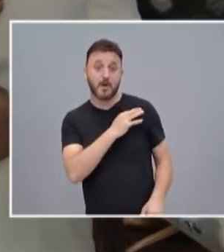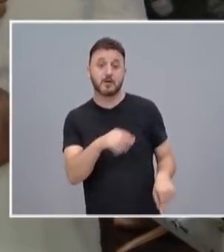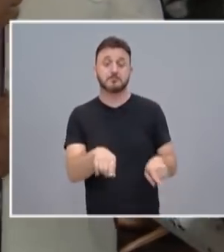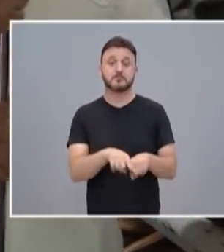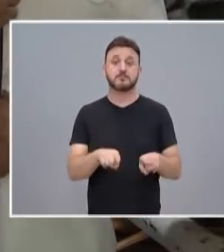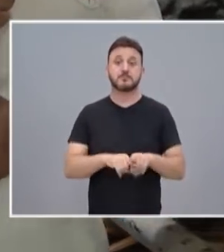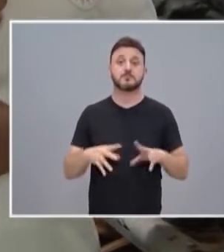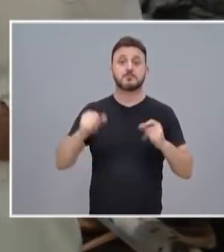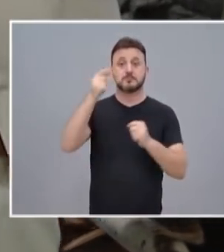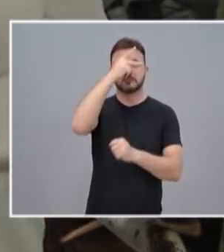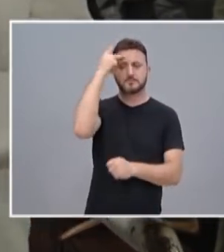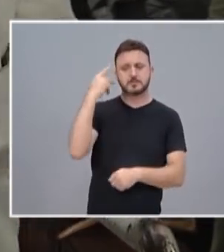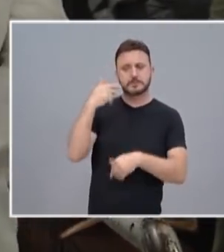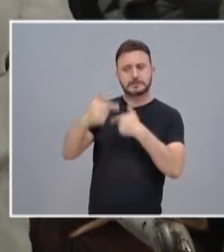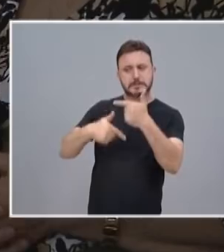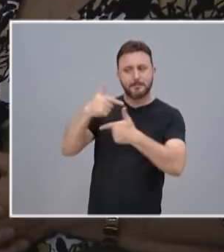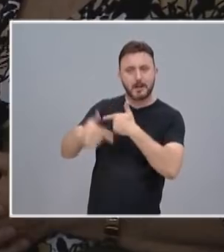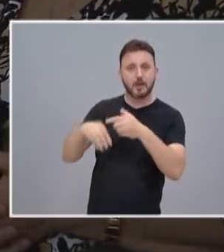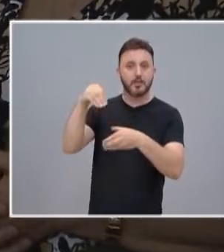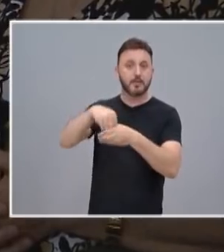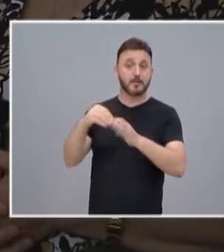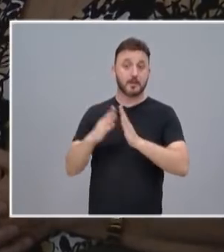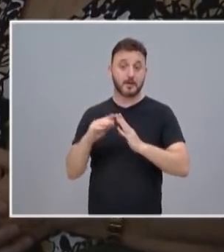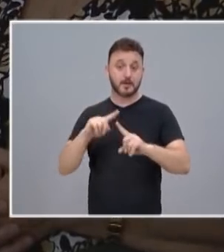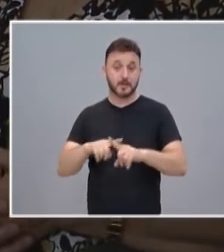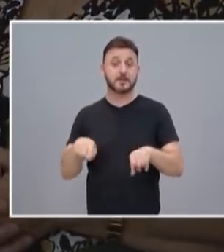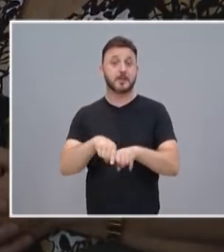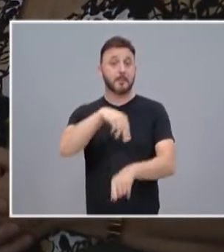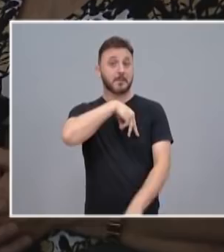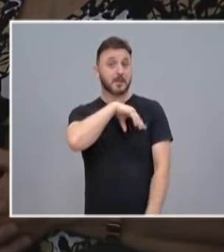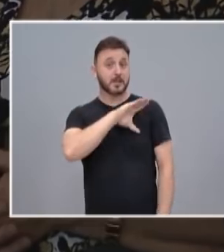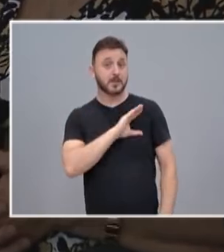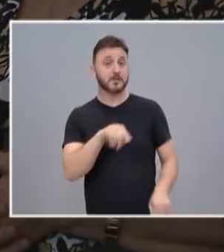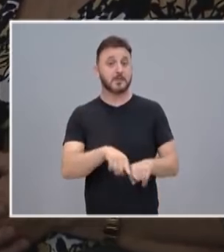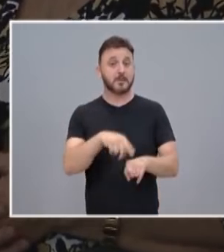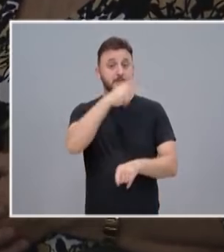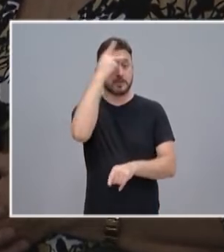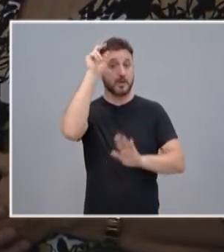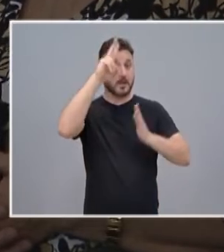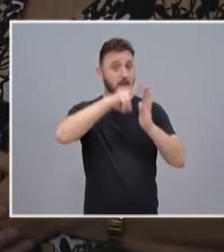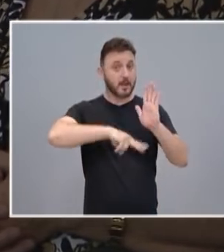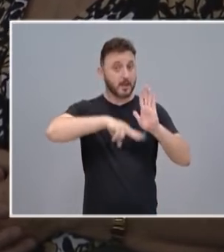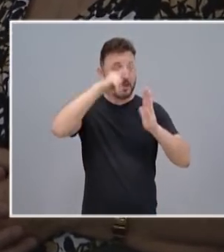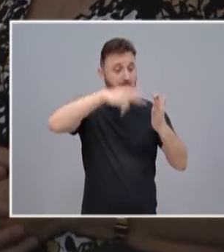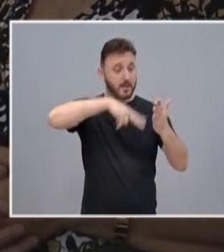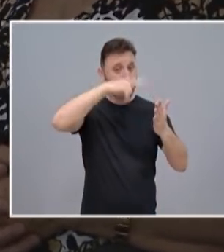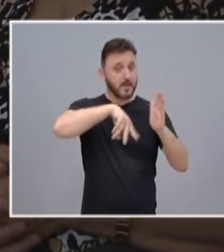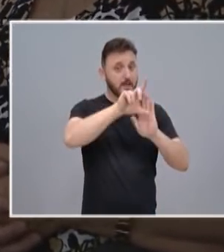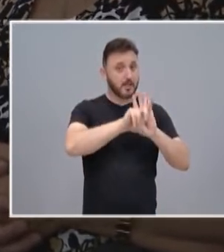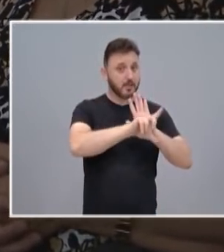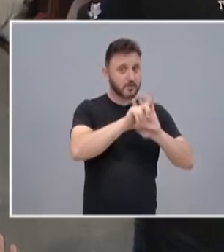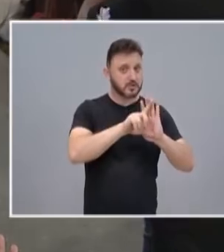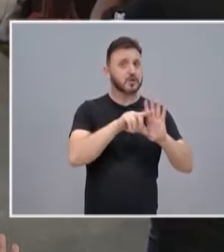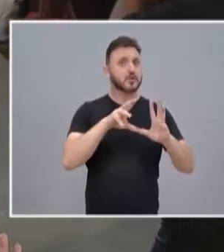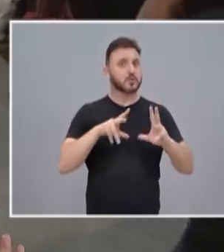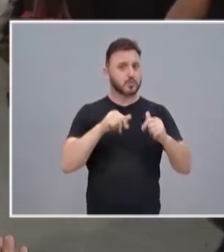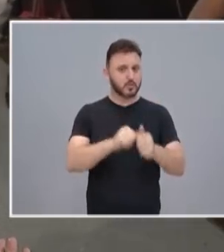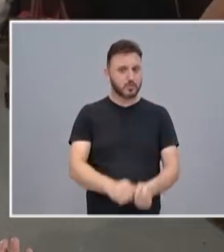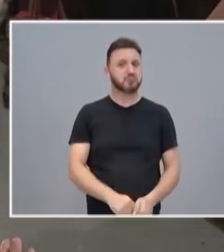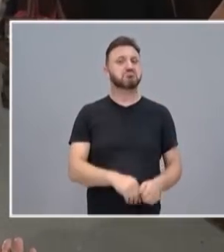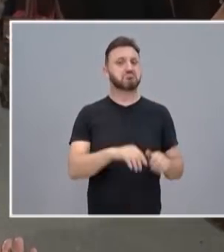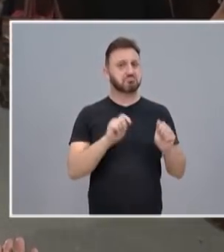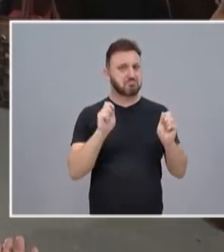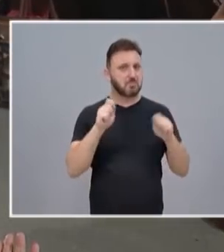palavra de Deus que vem, que chega entre nós, ela que nos guia, ela que ilumina os nossos passos. Senhor,